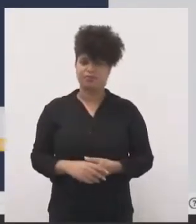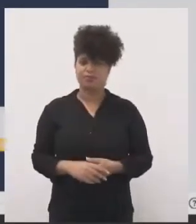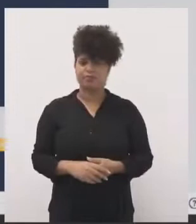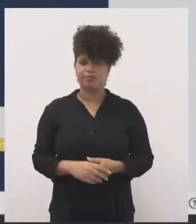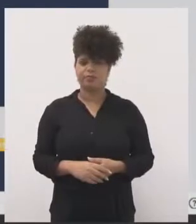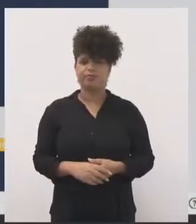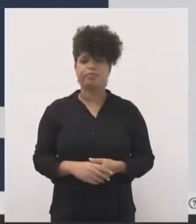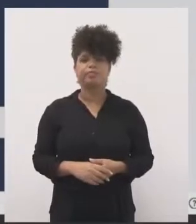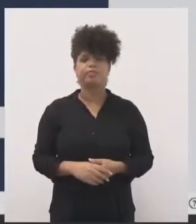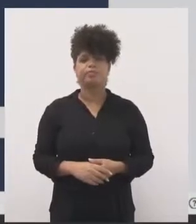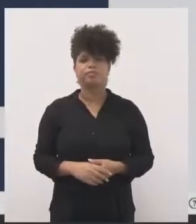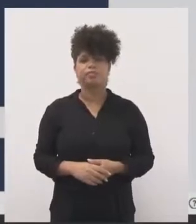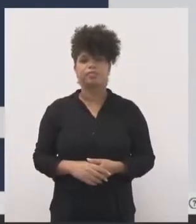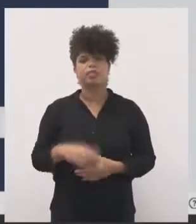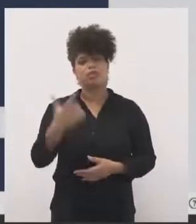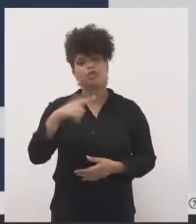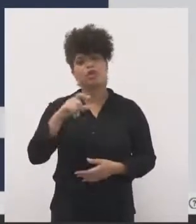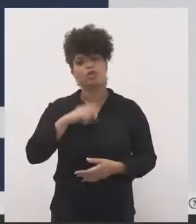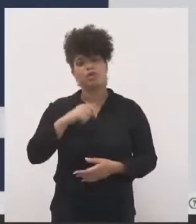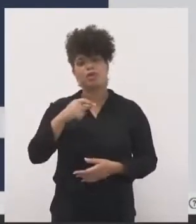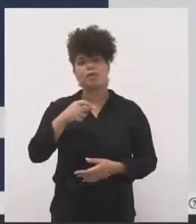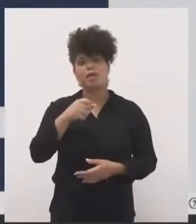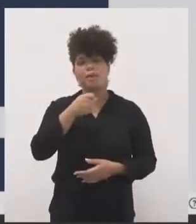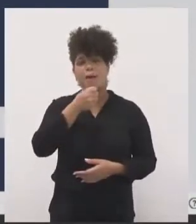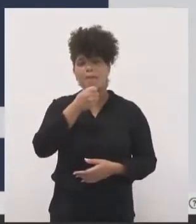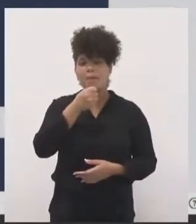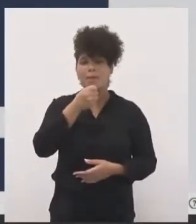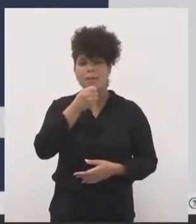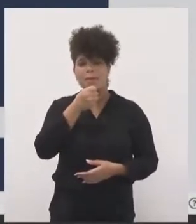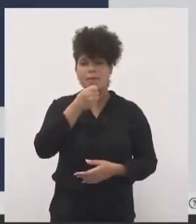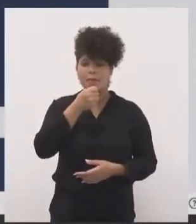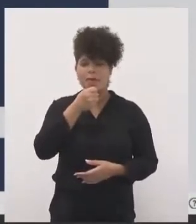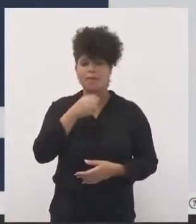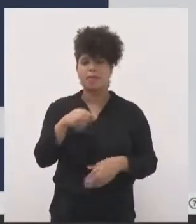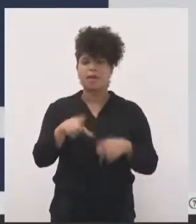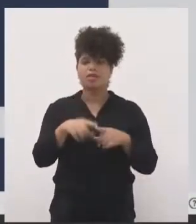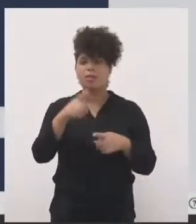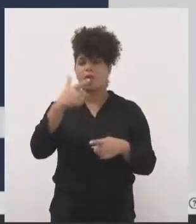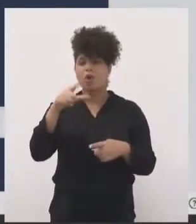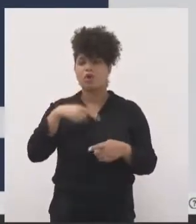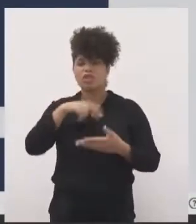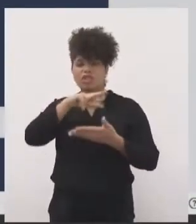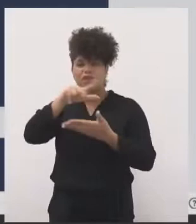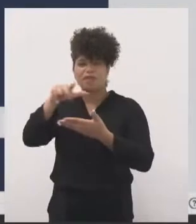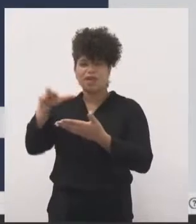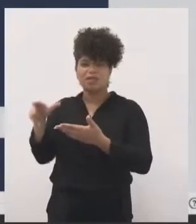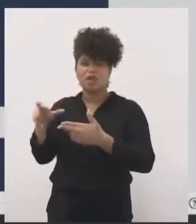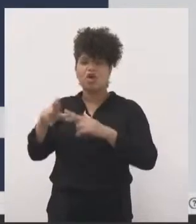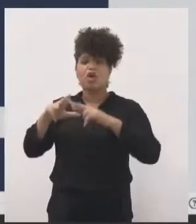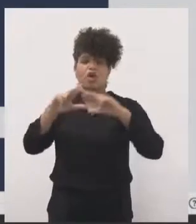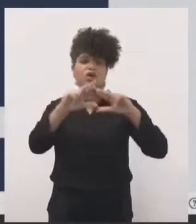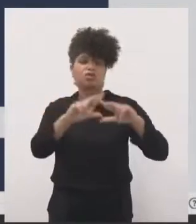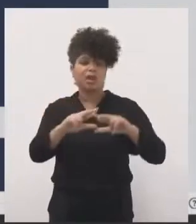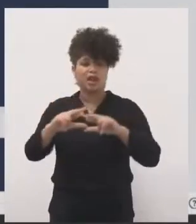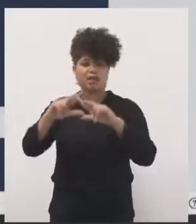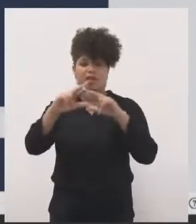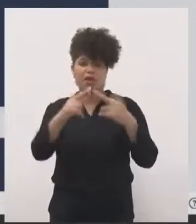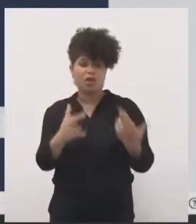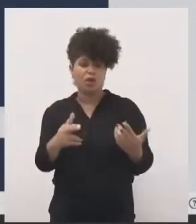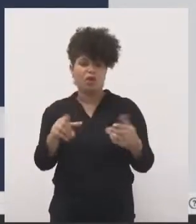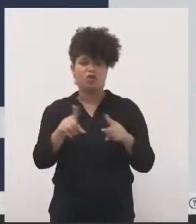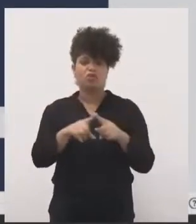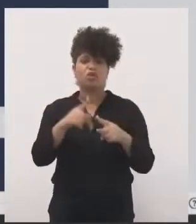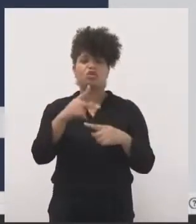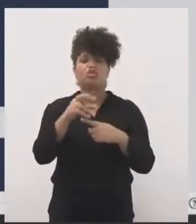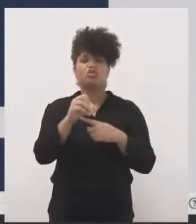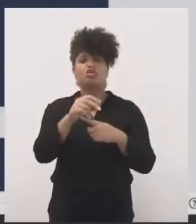Eu posso fazer a mesma coisa com áudio também, tá? E conectar contas externas, a conta do Google Drive,